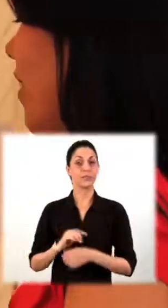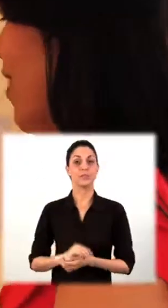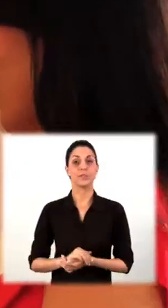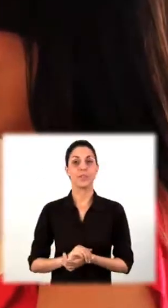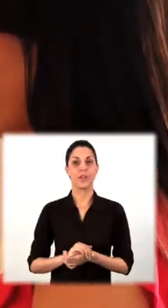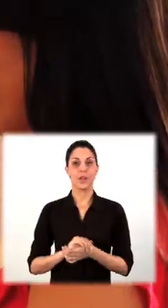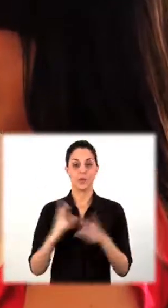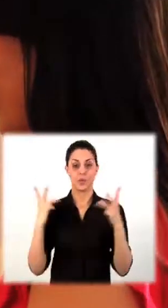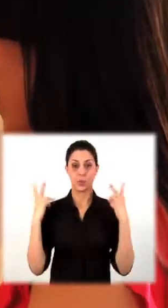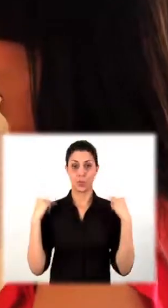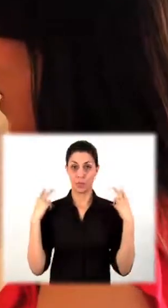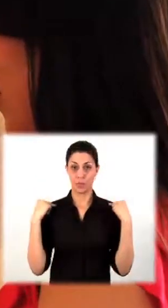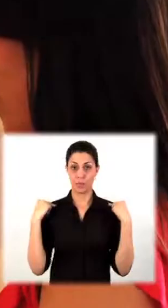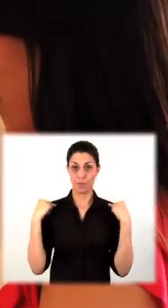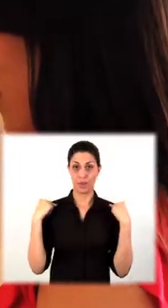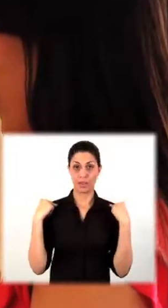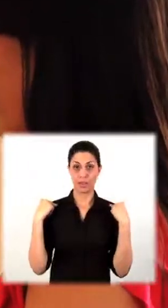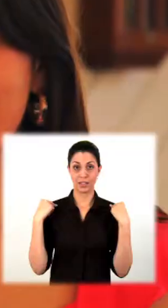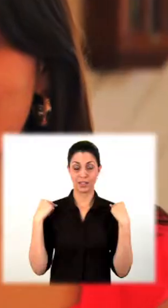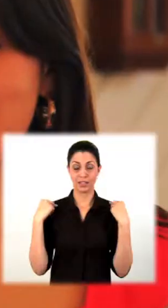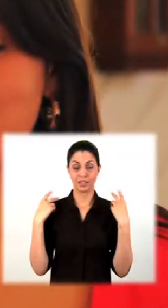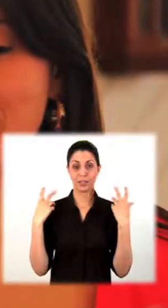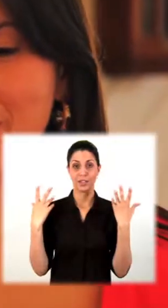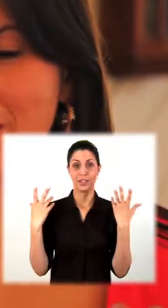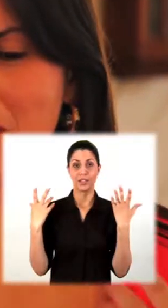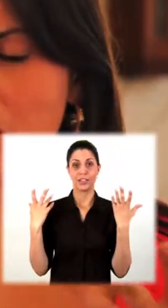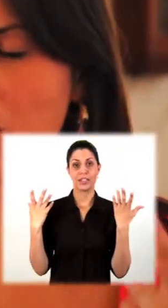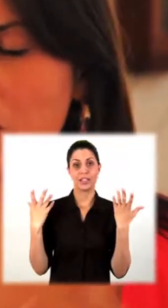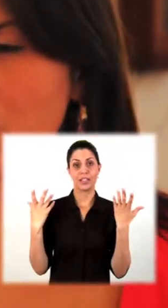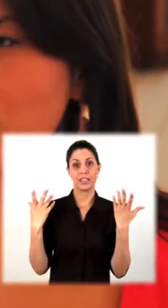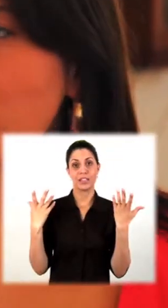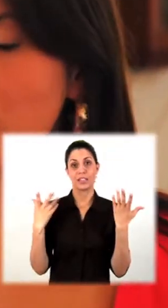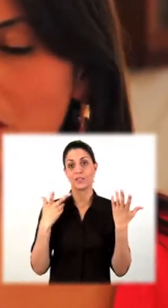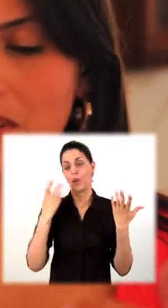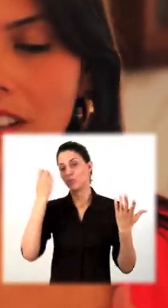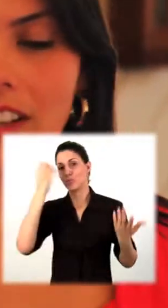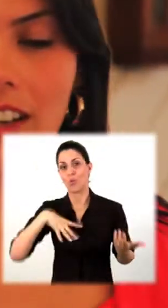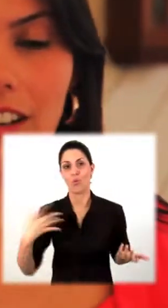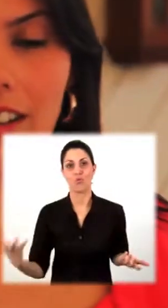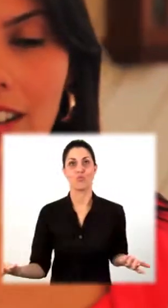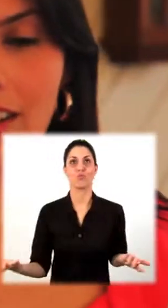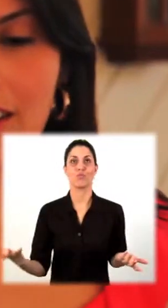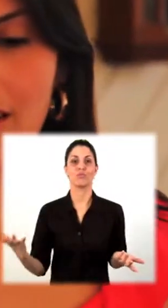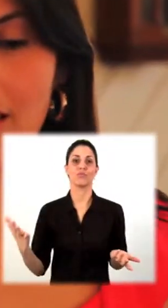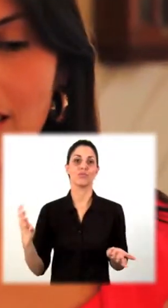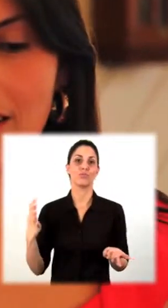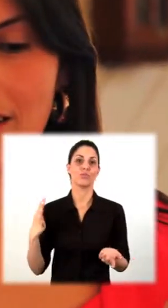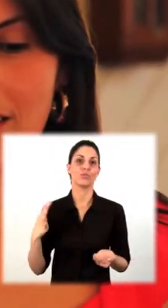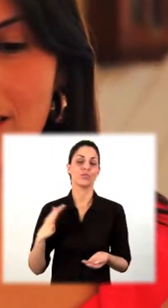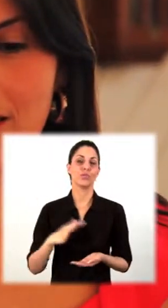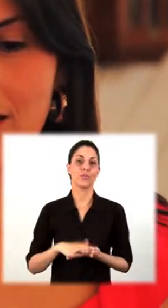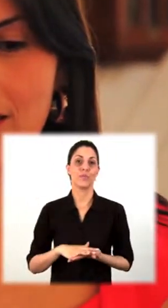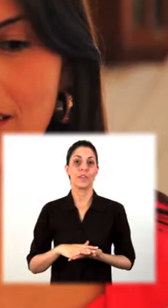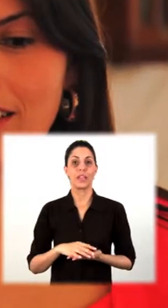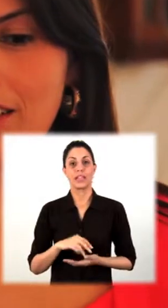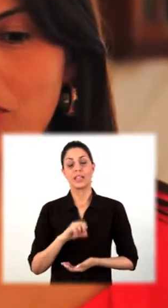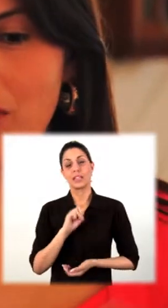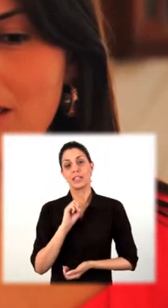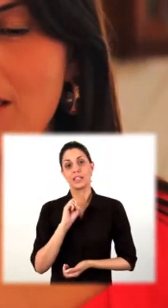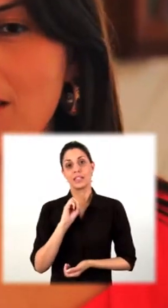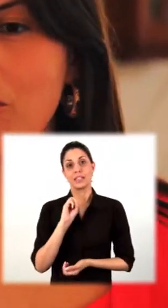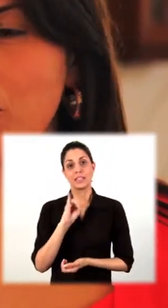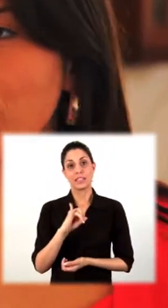o maquinista falou que ele achou um absurdo, e que